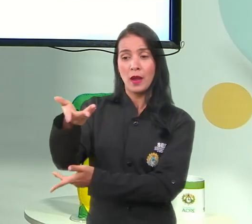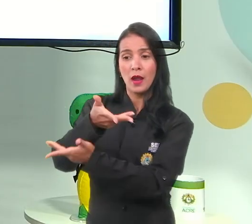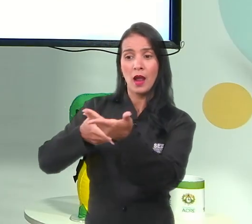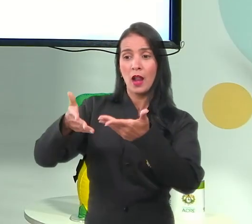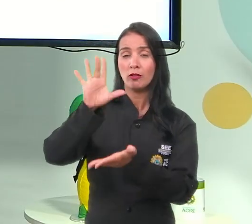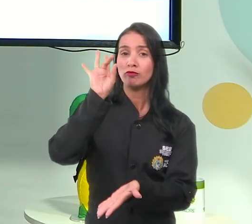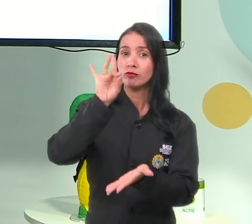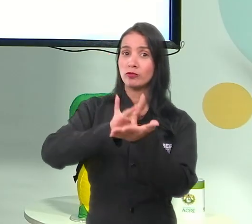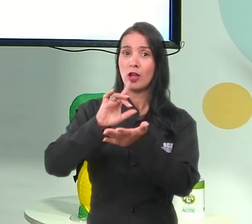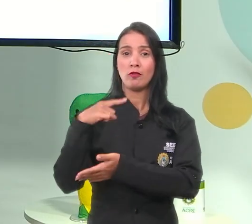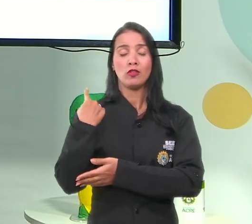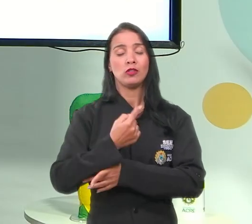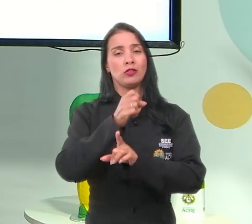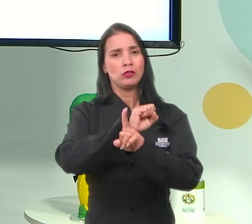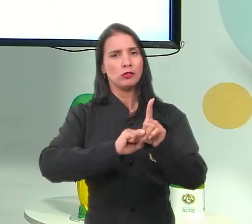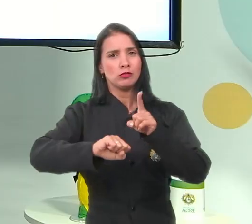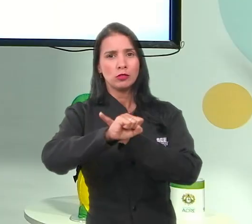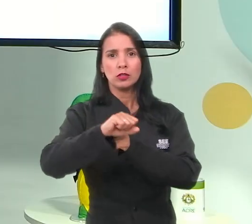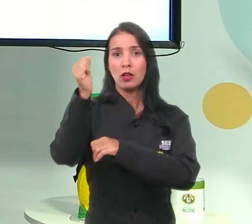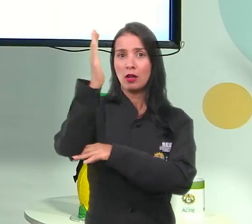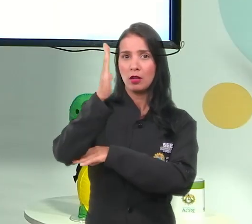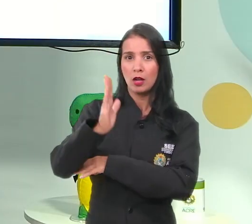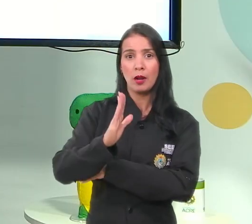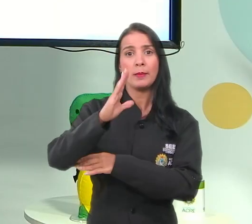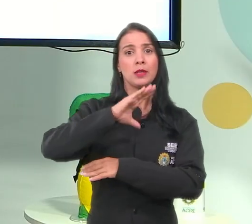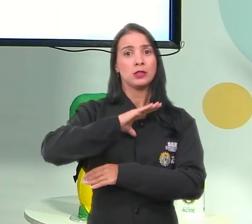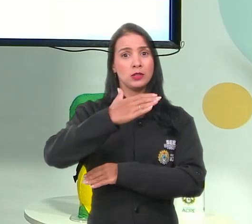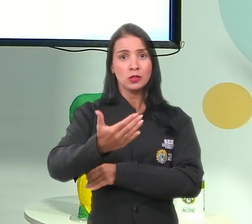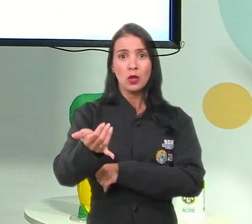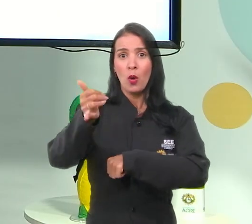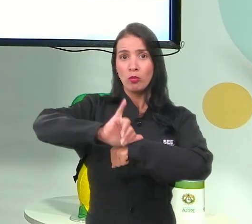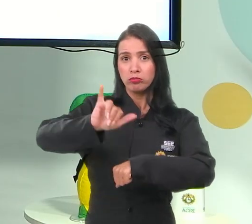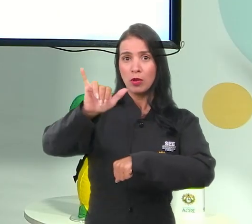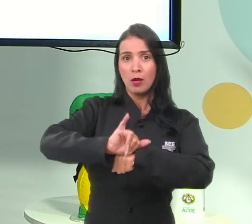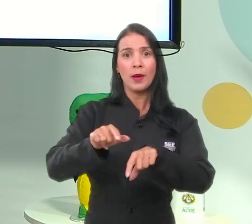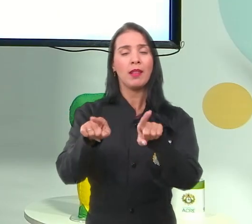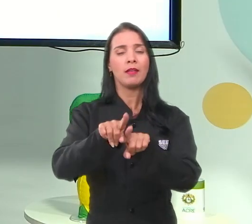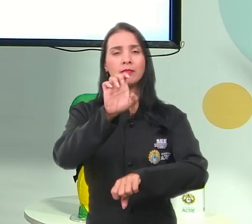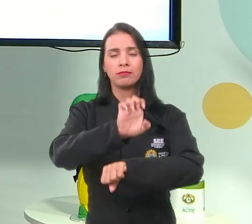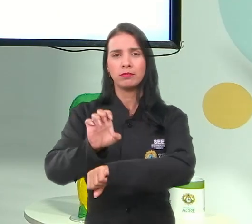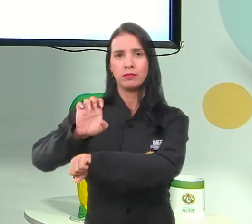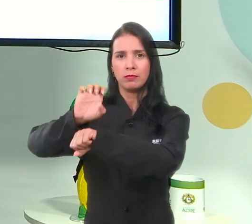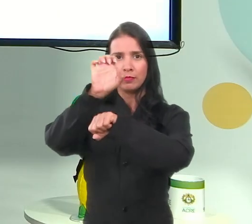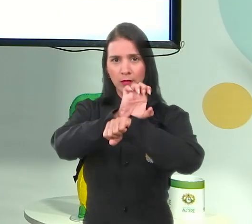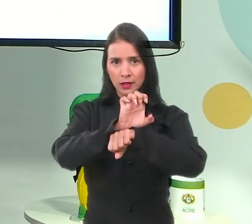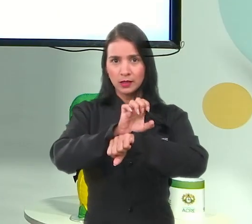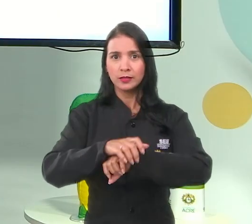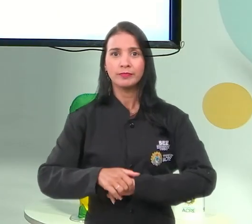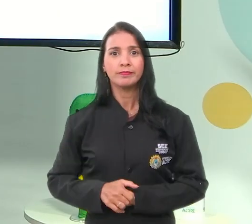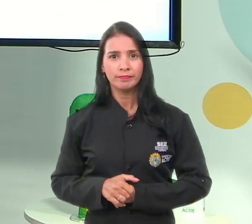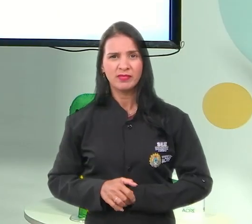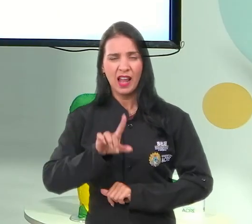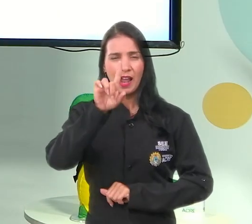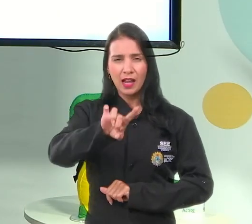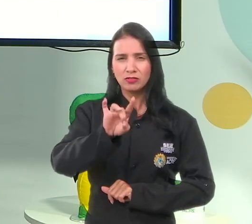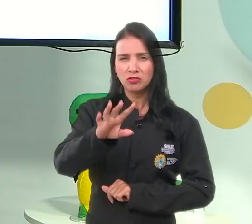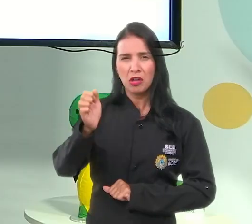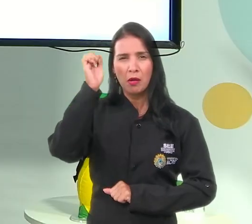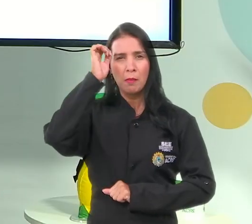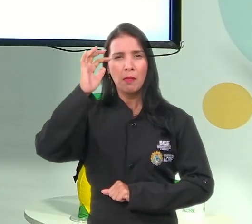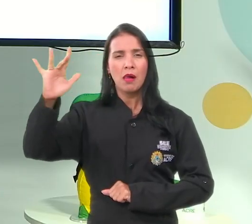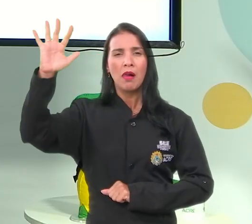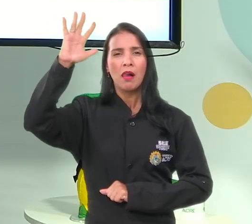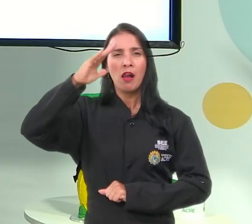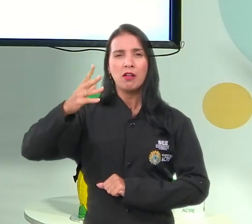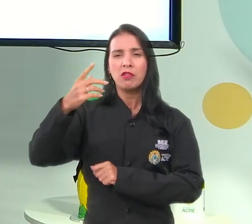social do nosso país, das nossas cidades e também dos nossos estados. Não uma ideologia